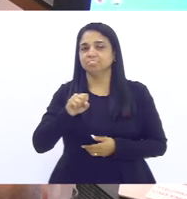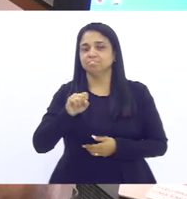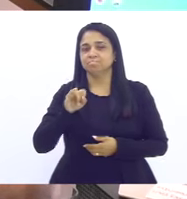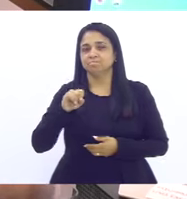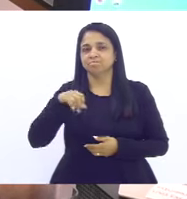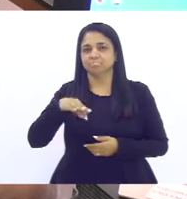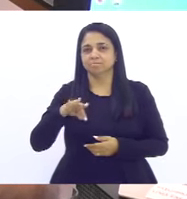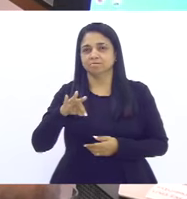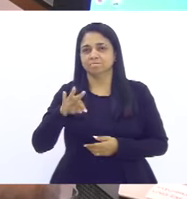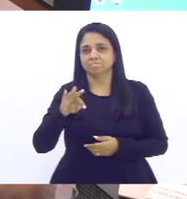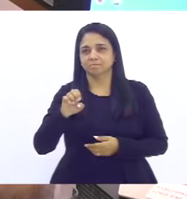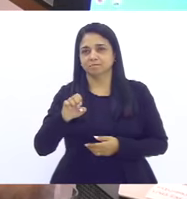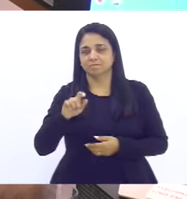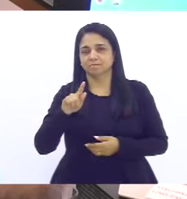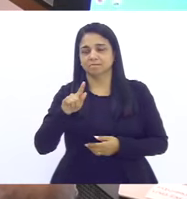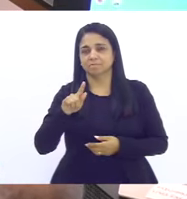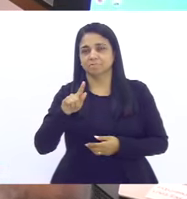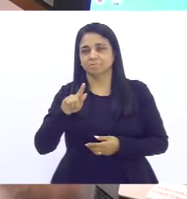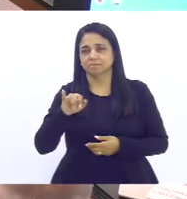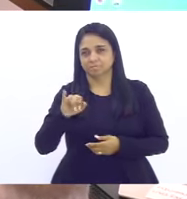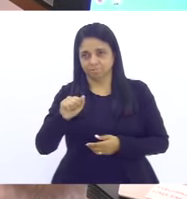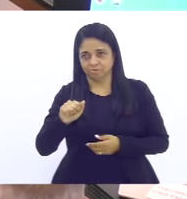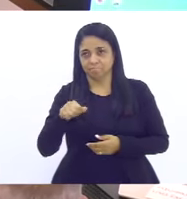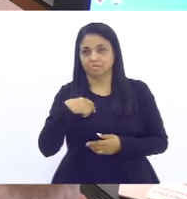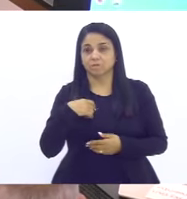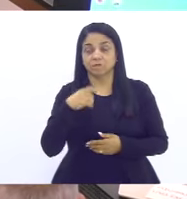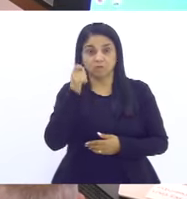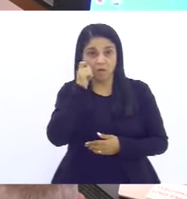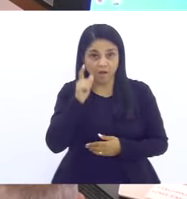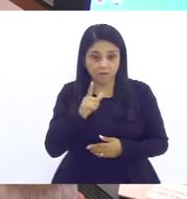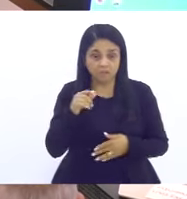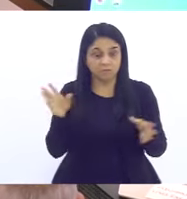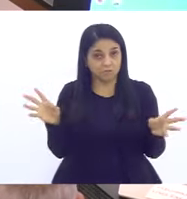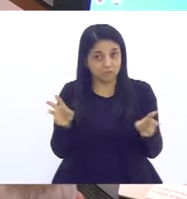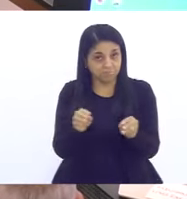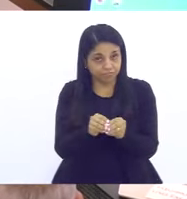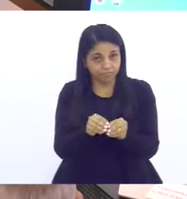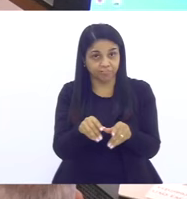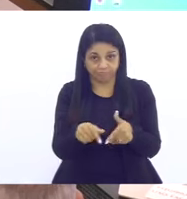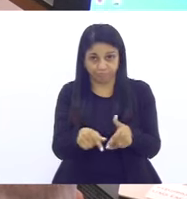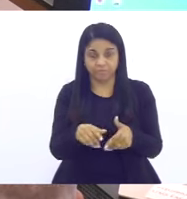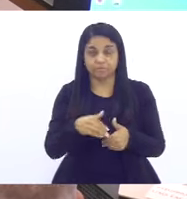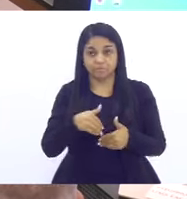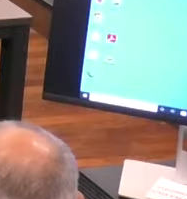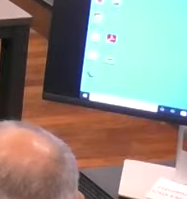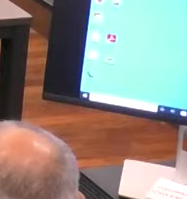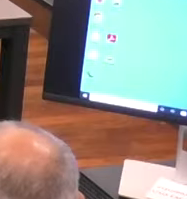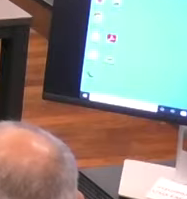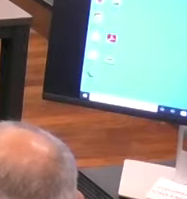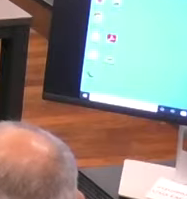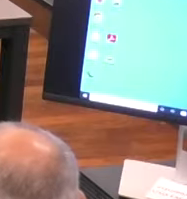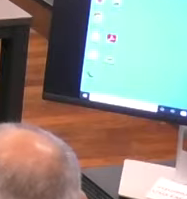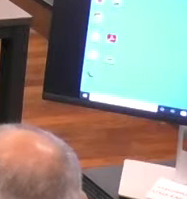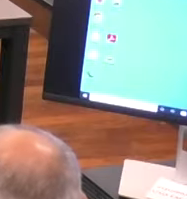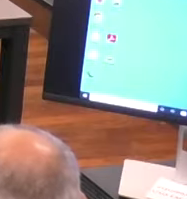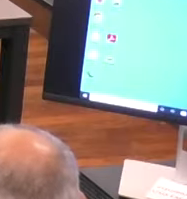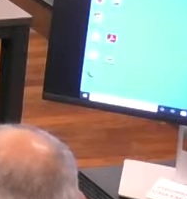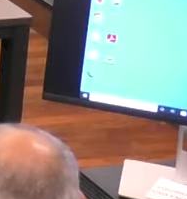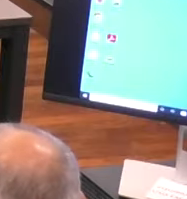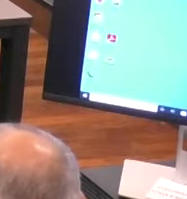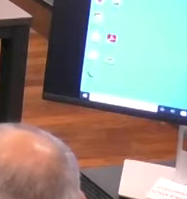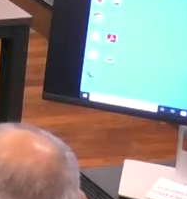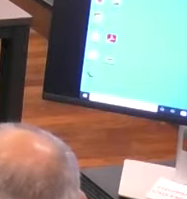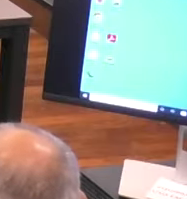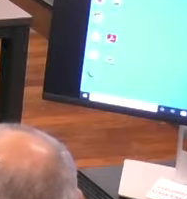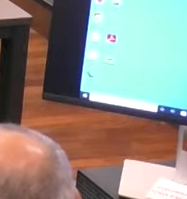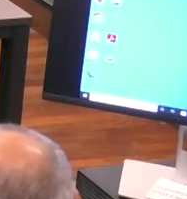Passar o microfone ali para ele rapidamente. Só alertar a todos, já estamos caminhando aqui para o encerramento, a gente tem que deixar, por conta do tempo regimental, mas